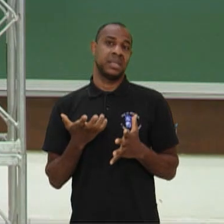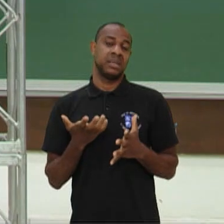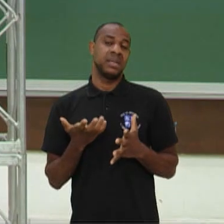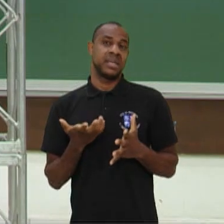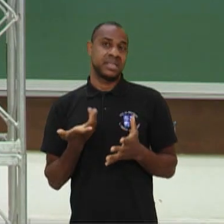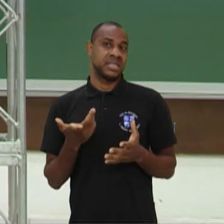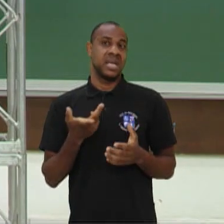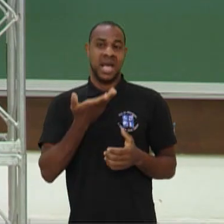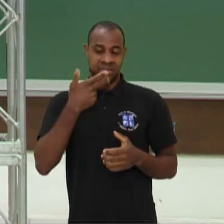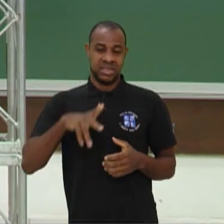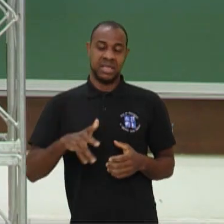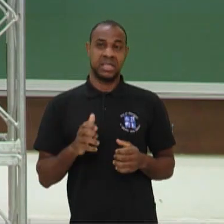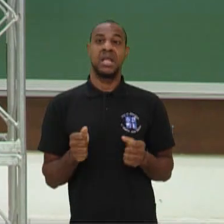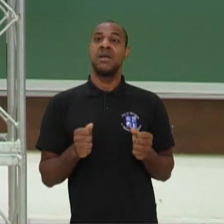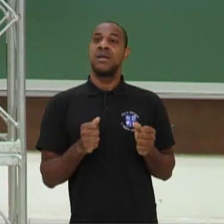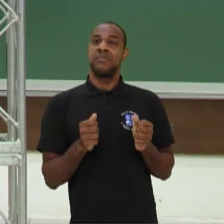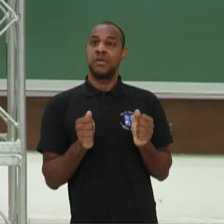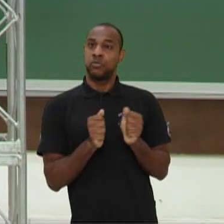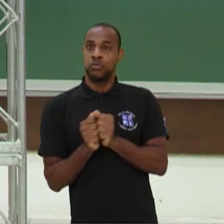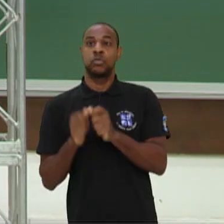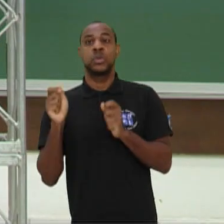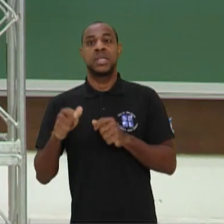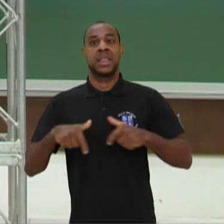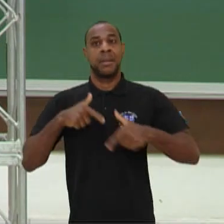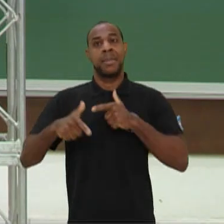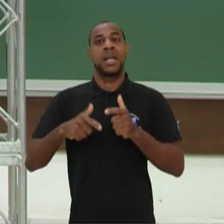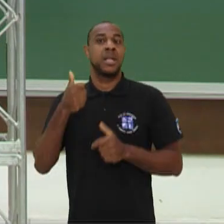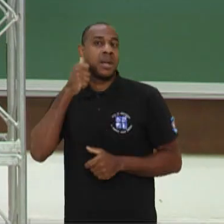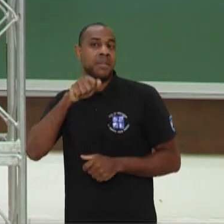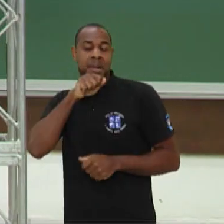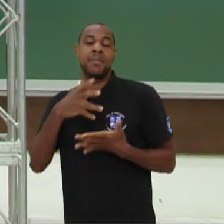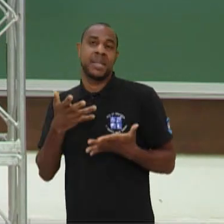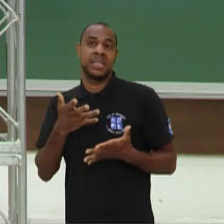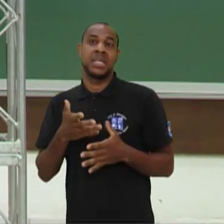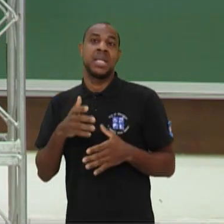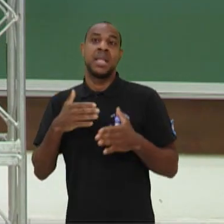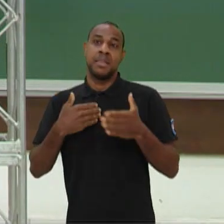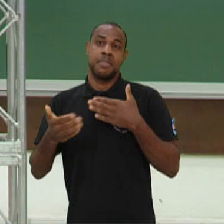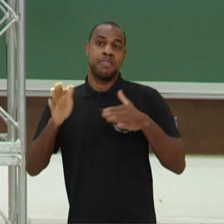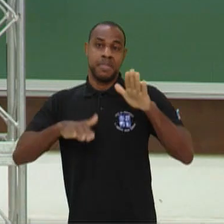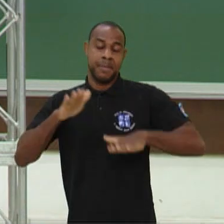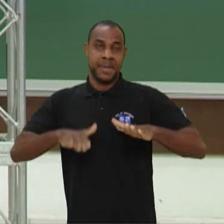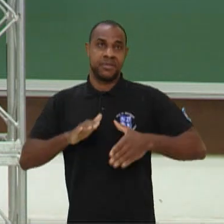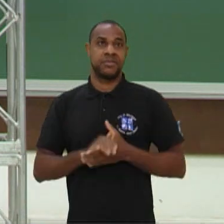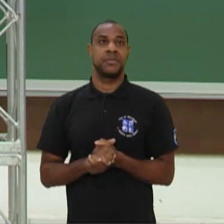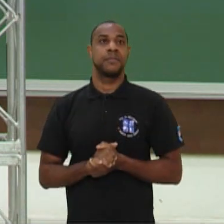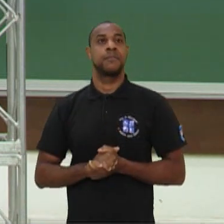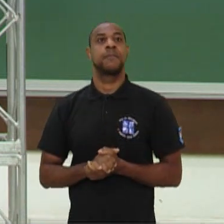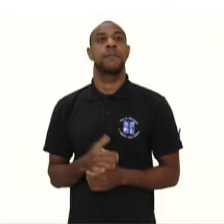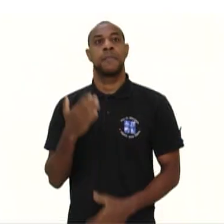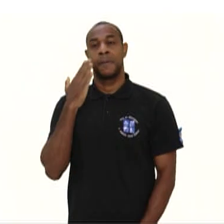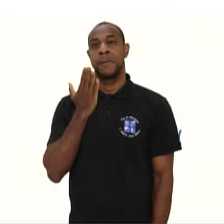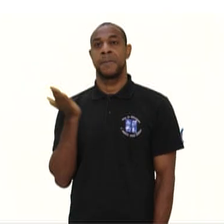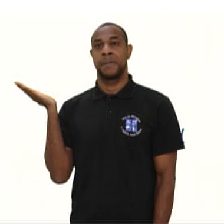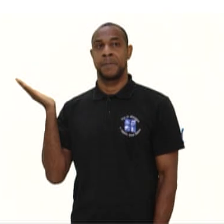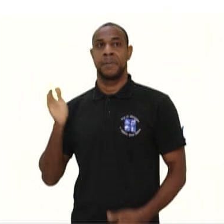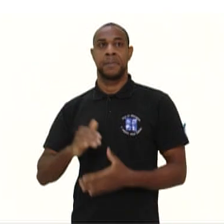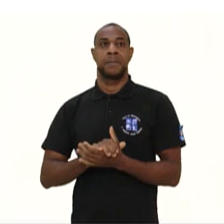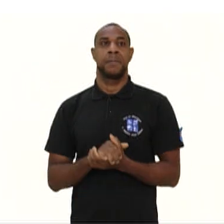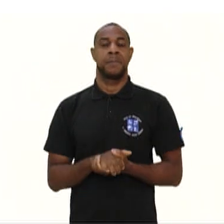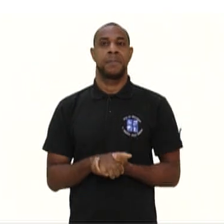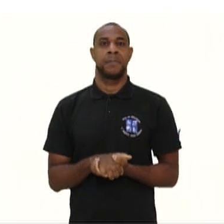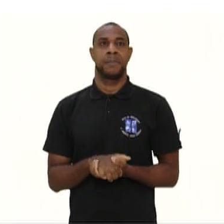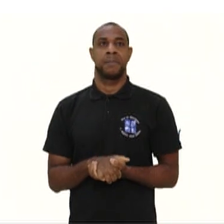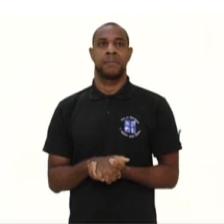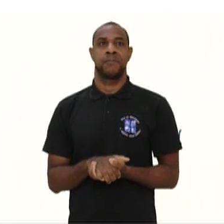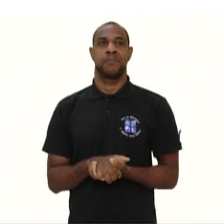com suas mães, ou em algumas localidades também não, ok? According to the chart, check the correct